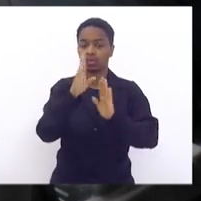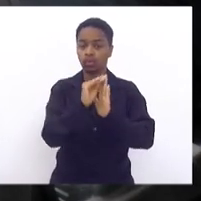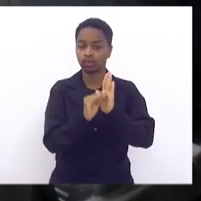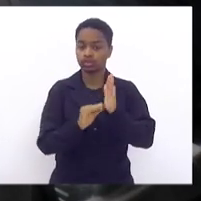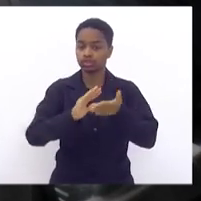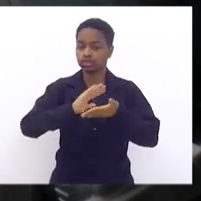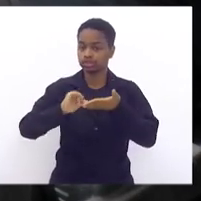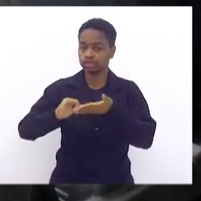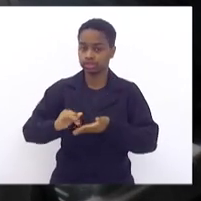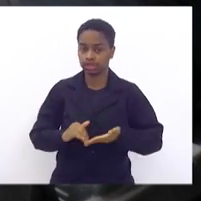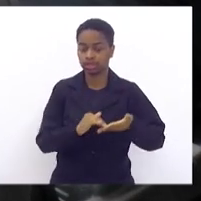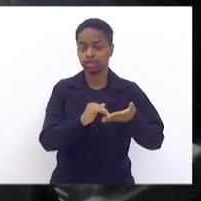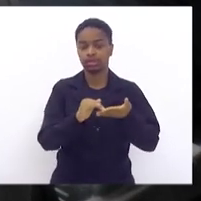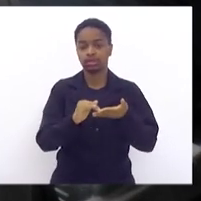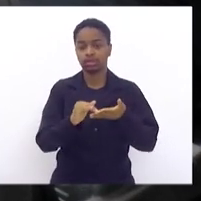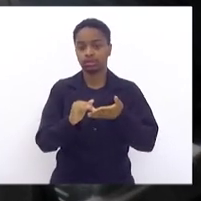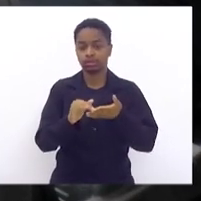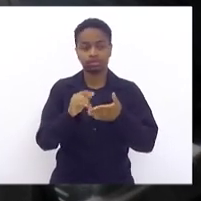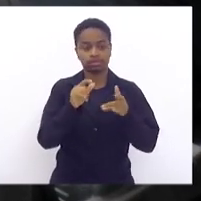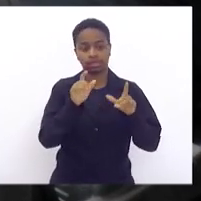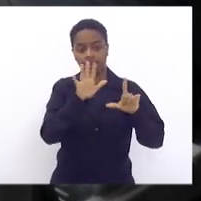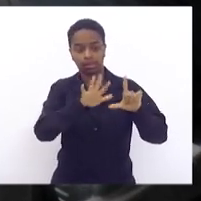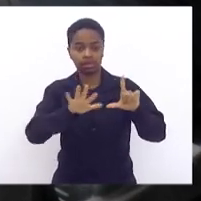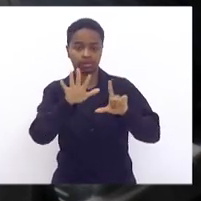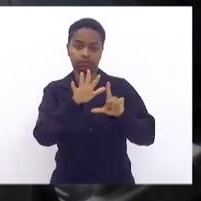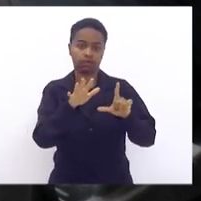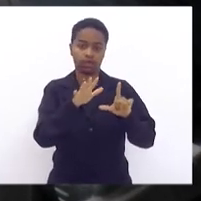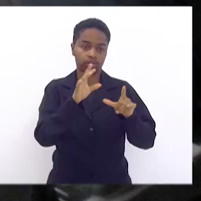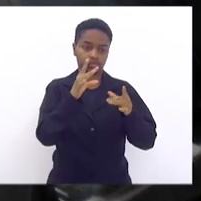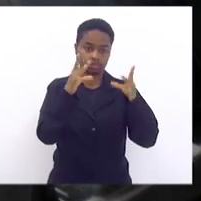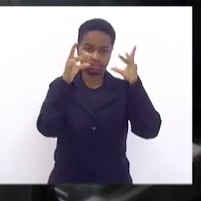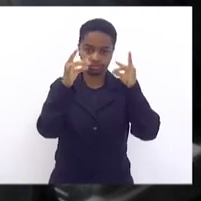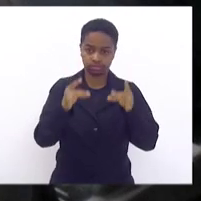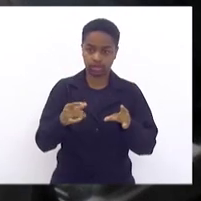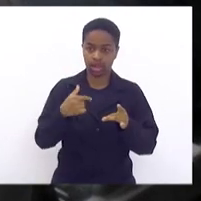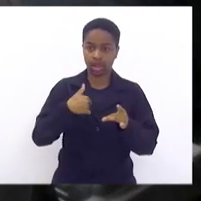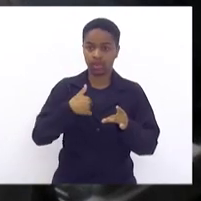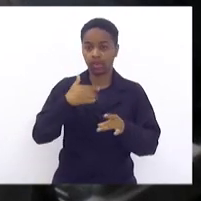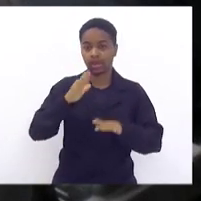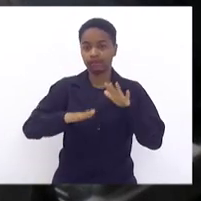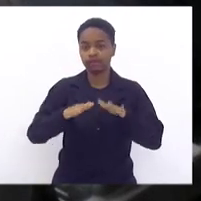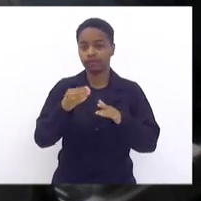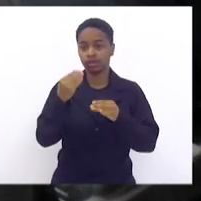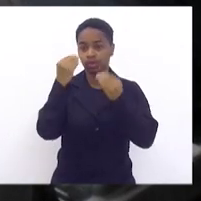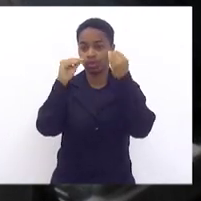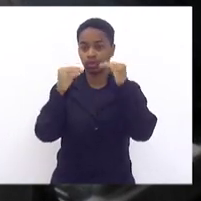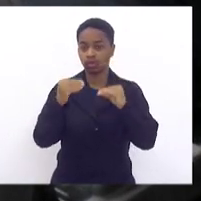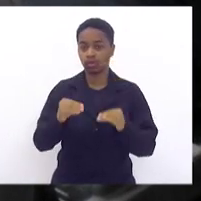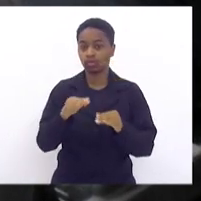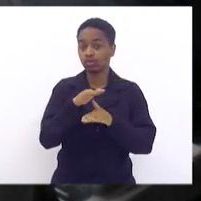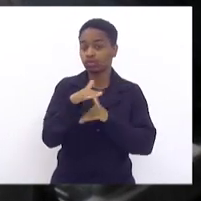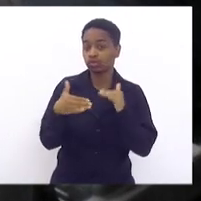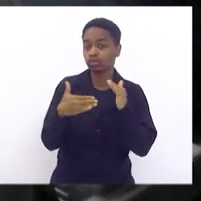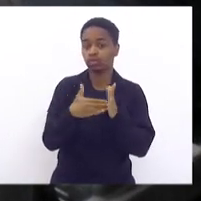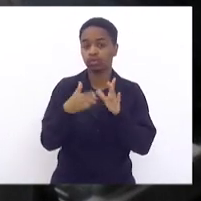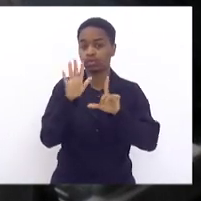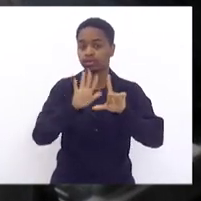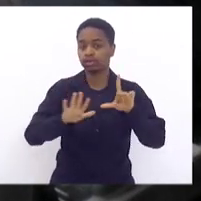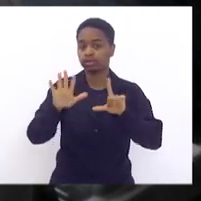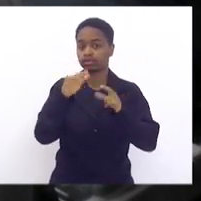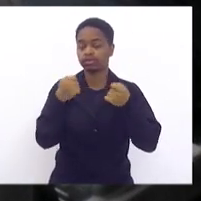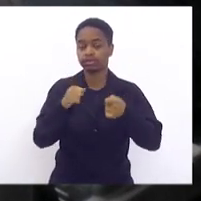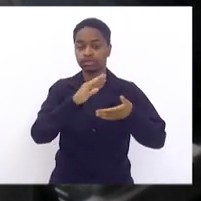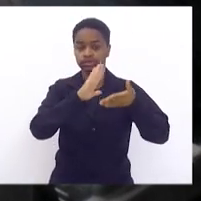conteúdo de tal ou qual plataforma. E aí, às vezes, eu colocava na decisão todas as